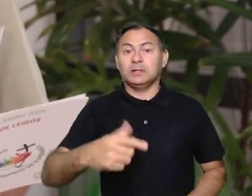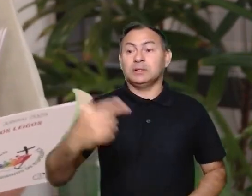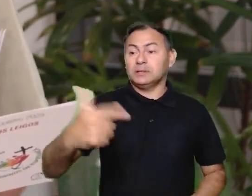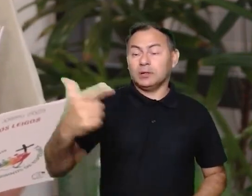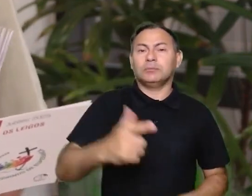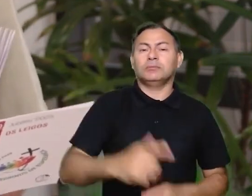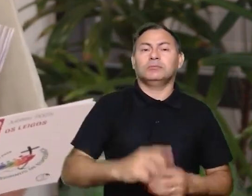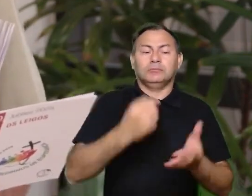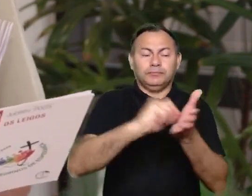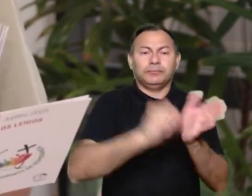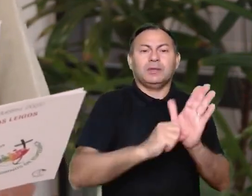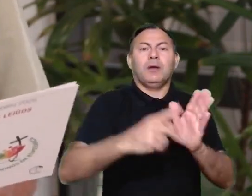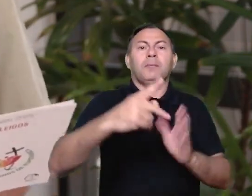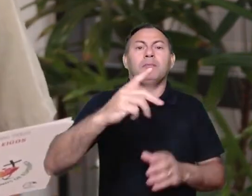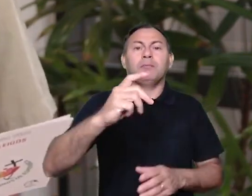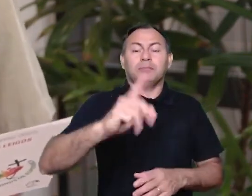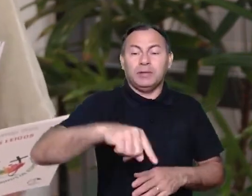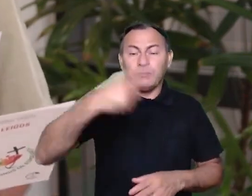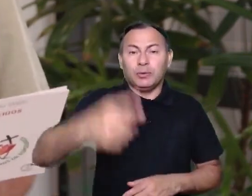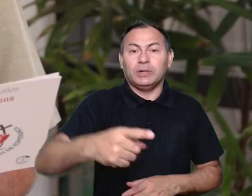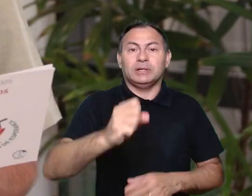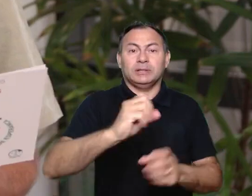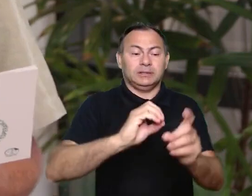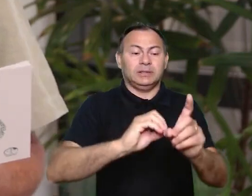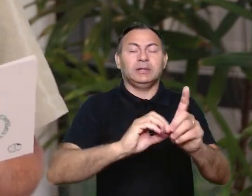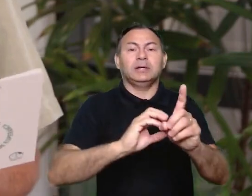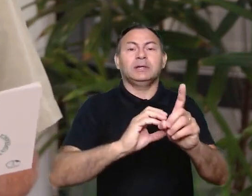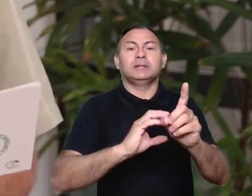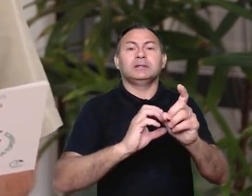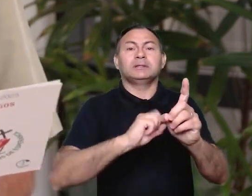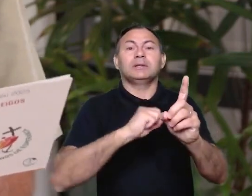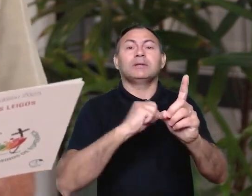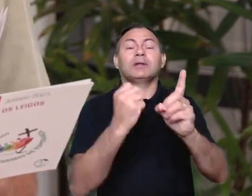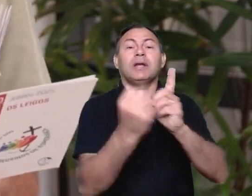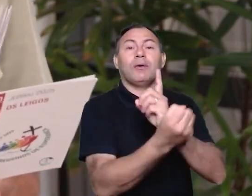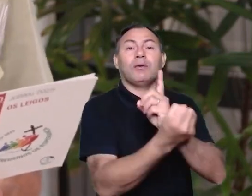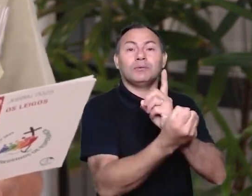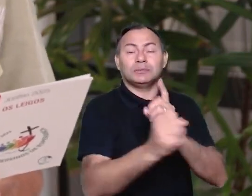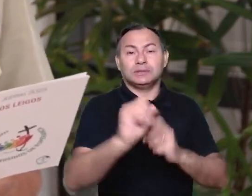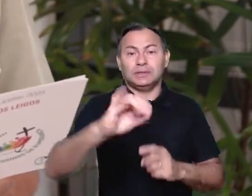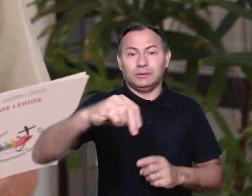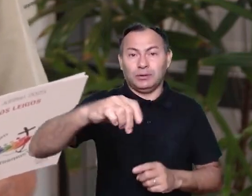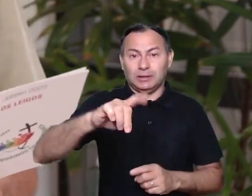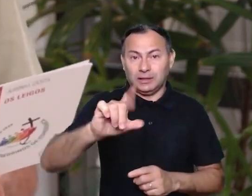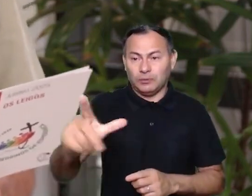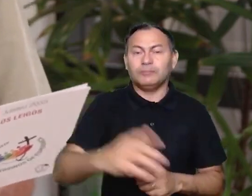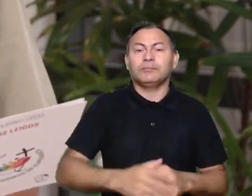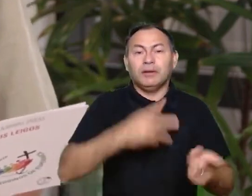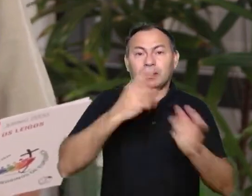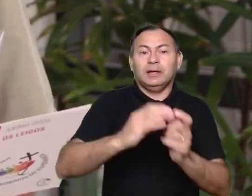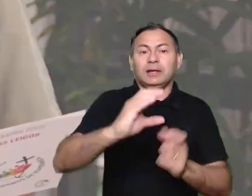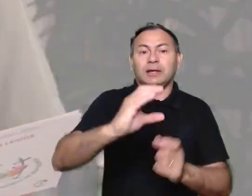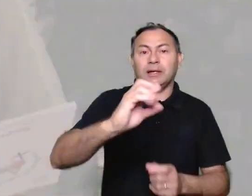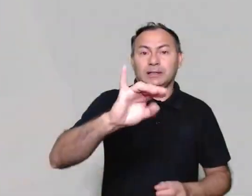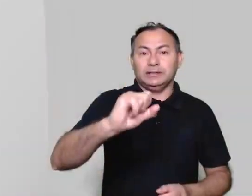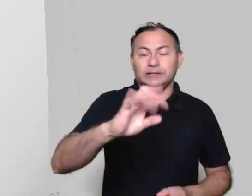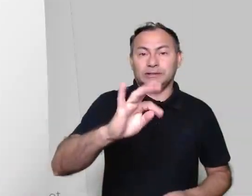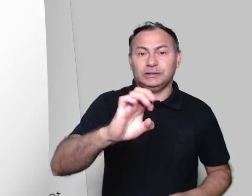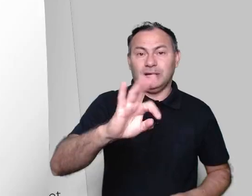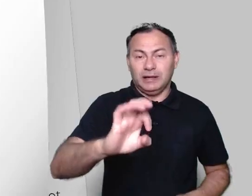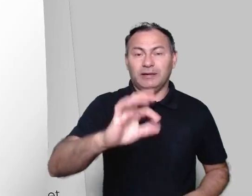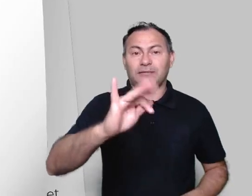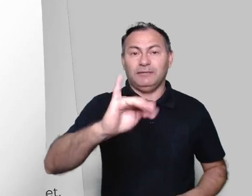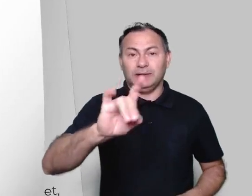a exortação apostólica pós-sinodal sobre o laicato, ele colocou Christi